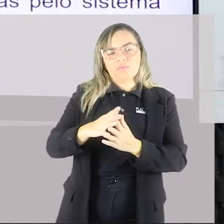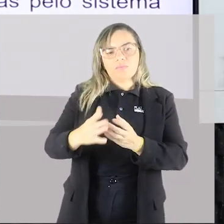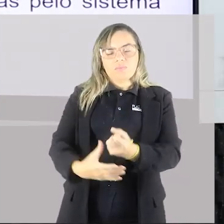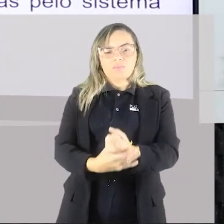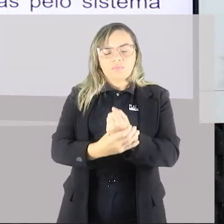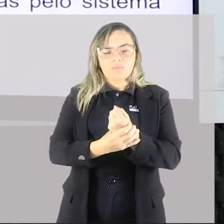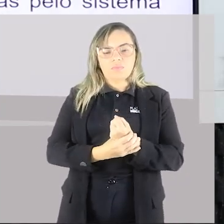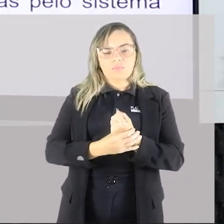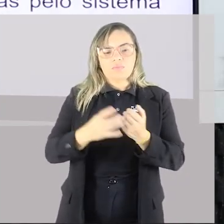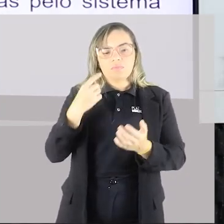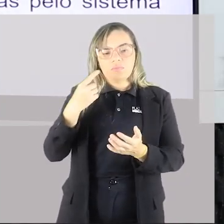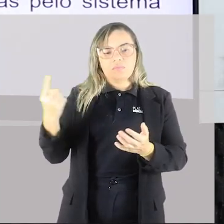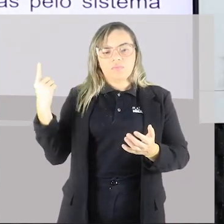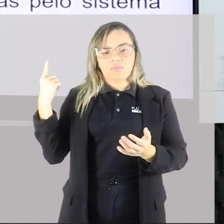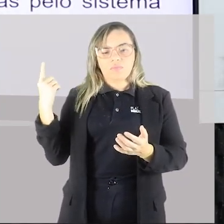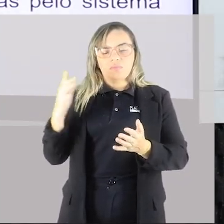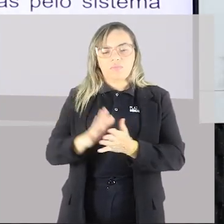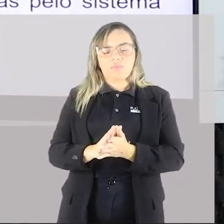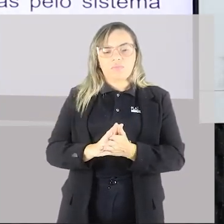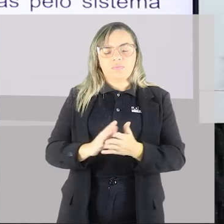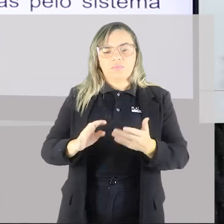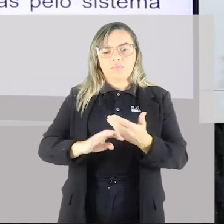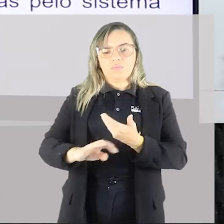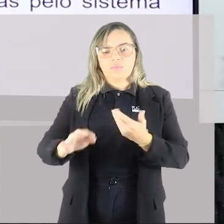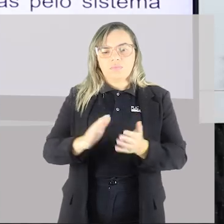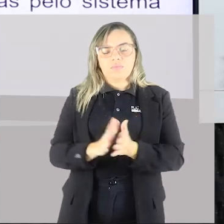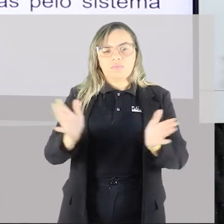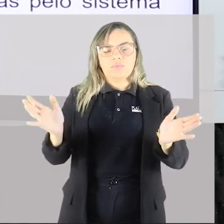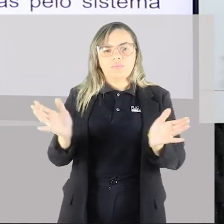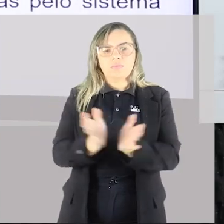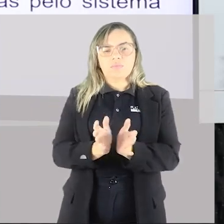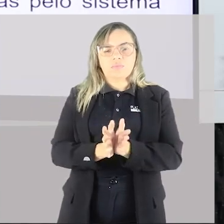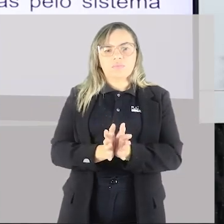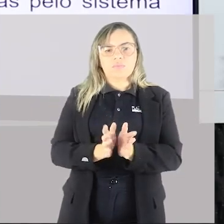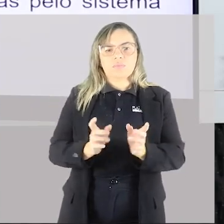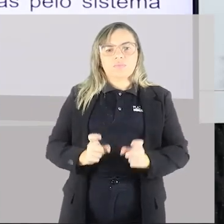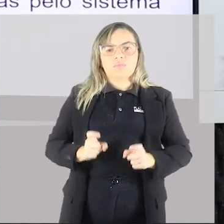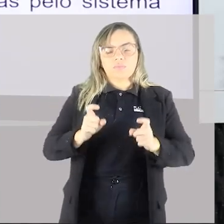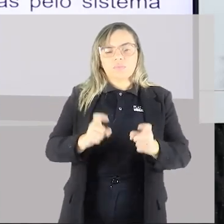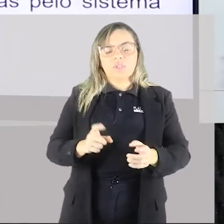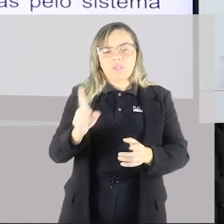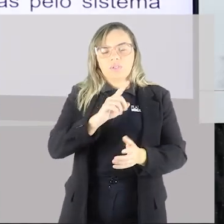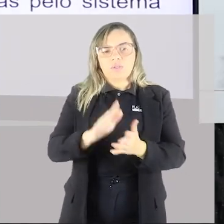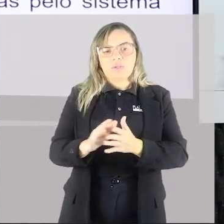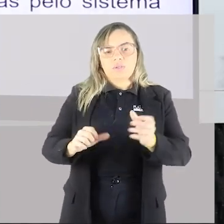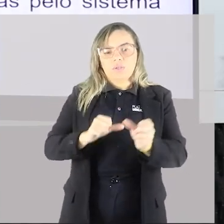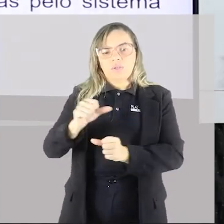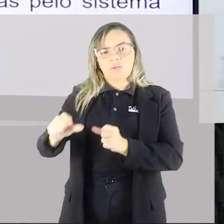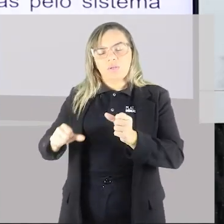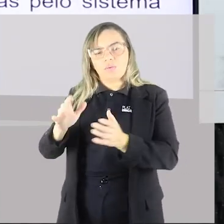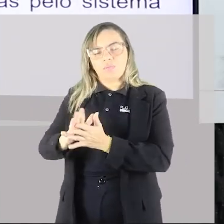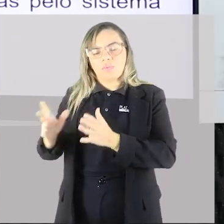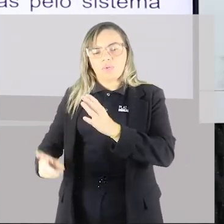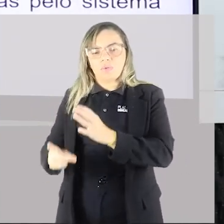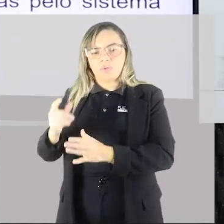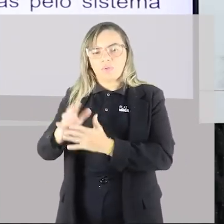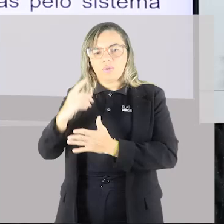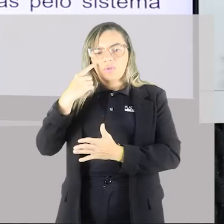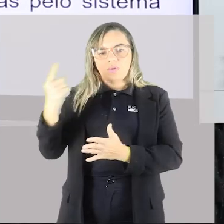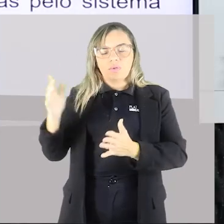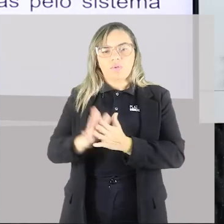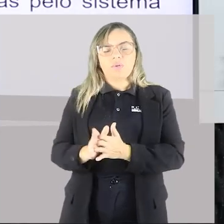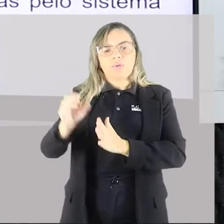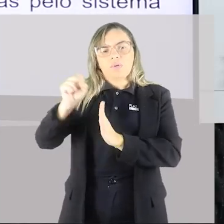absolutista. Fragmentação da propriedade fundiária é mais do feudalismo e não da transição do feudalismo para o capitalismo, porque nós temos aqui o